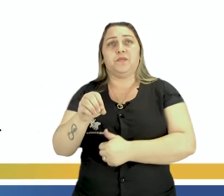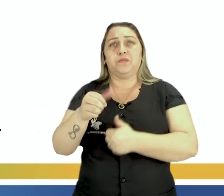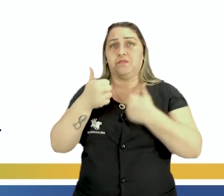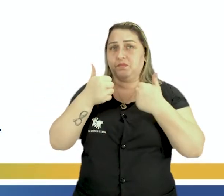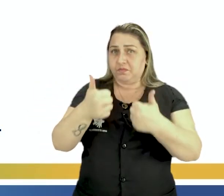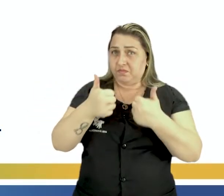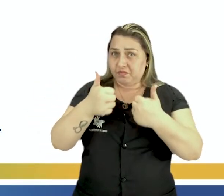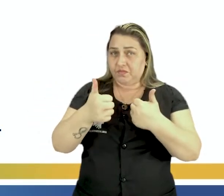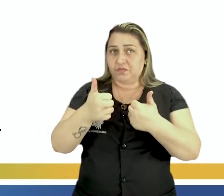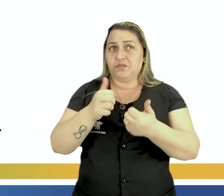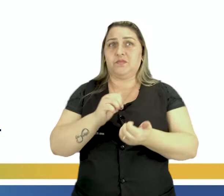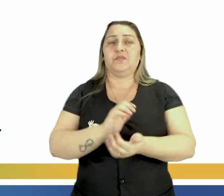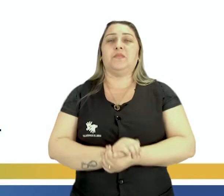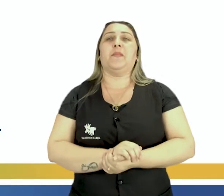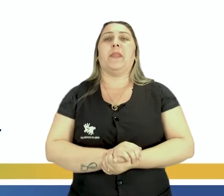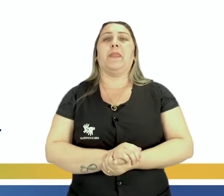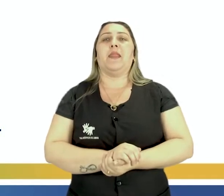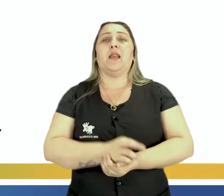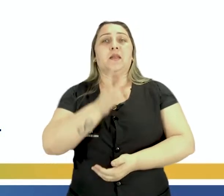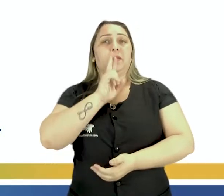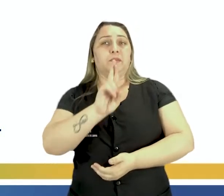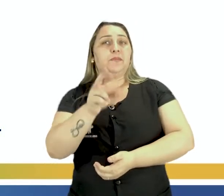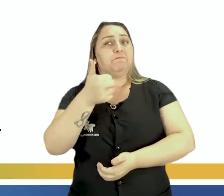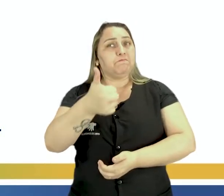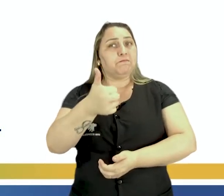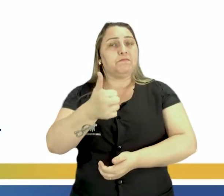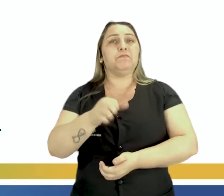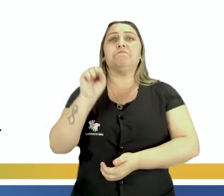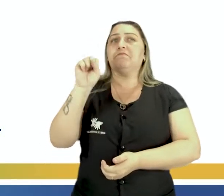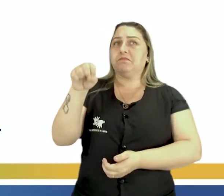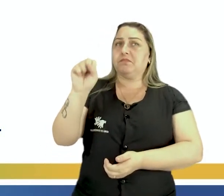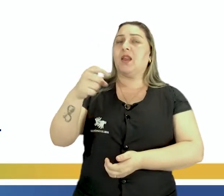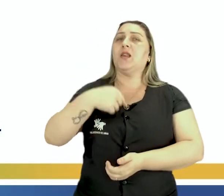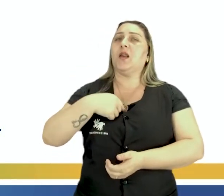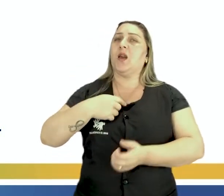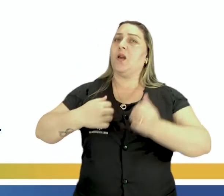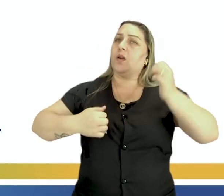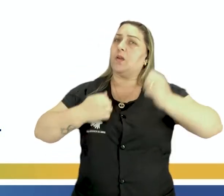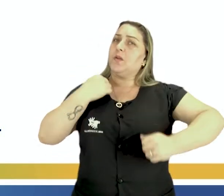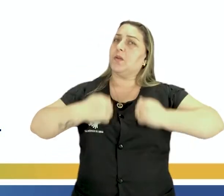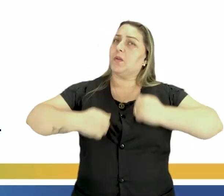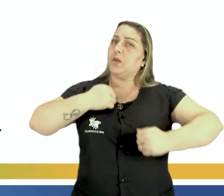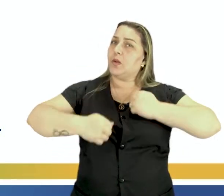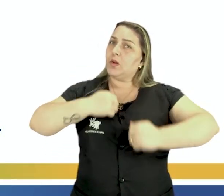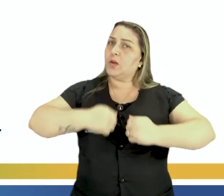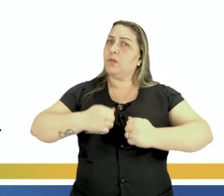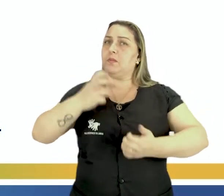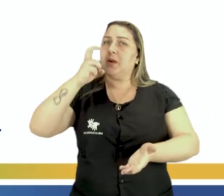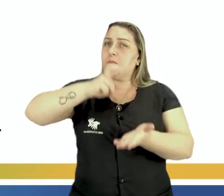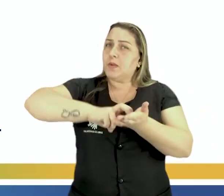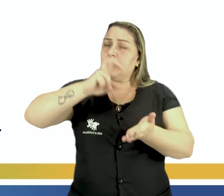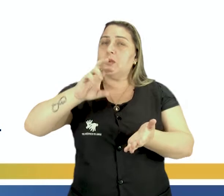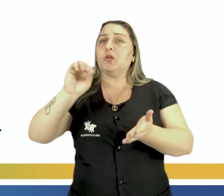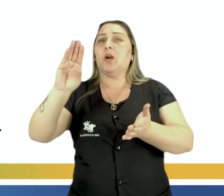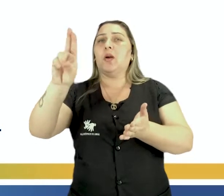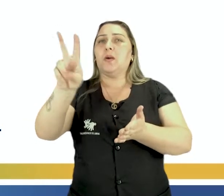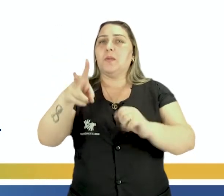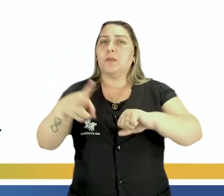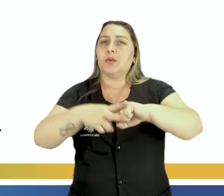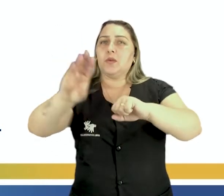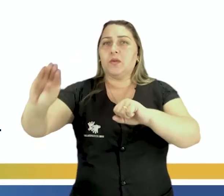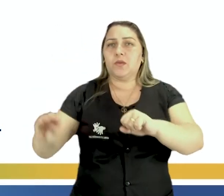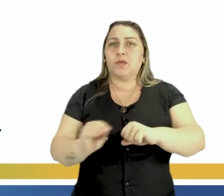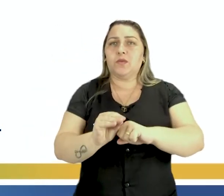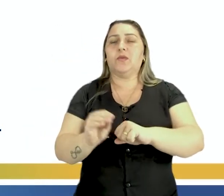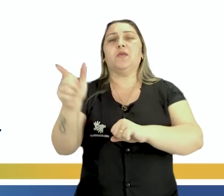positiva: Yes, I take a shower in the morning. Sim, eu tomo banho pela manhã. Então, eu apenas peguei o meu verbo que estava lá na pergunta